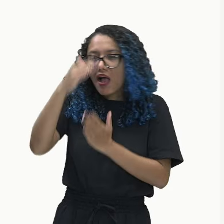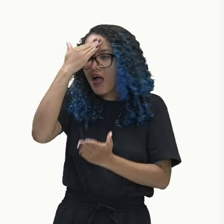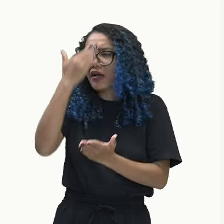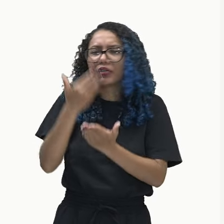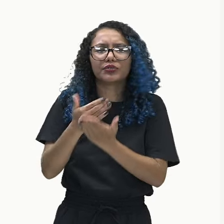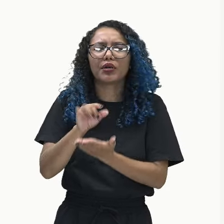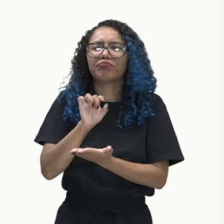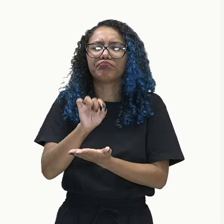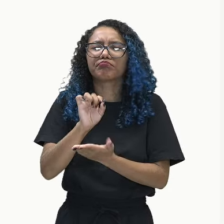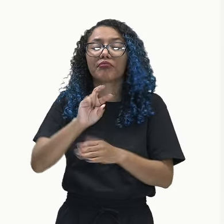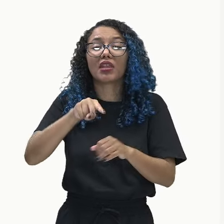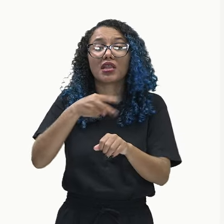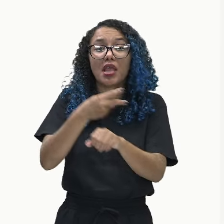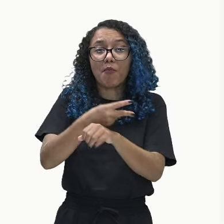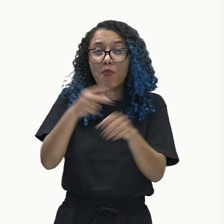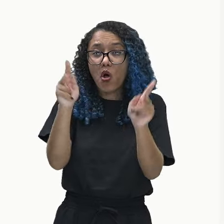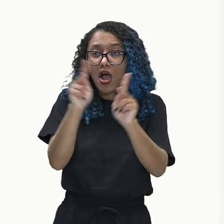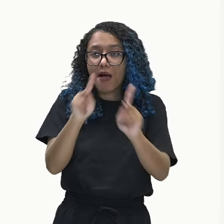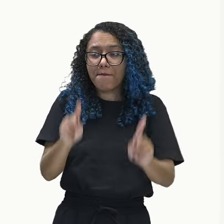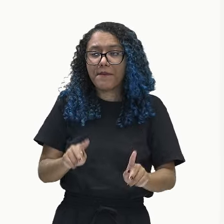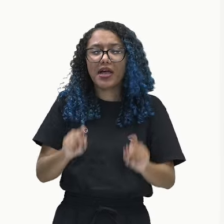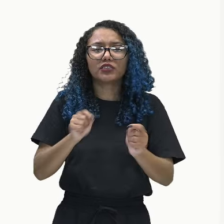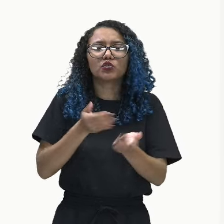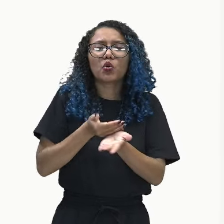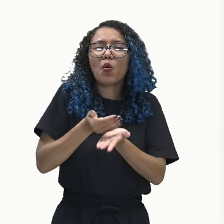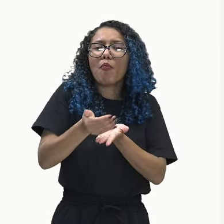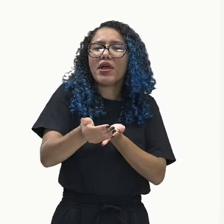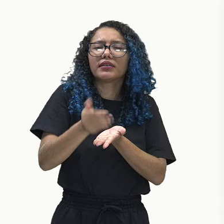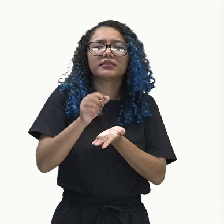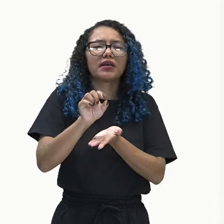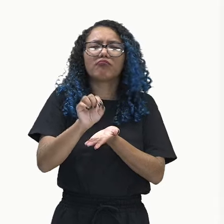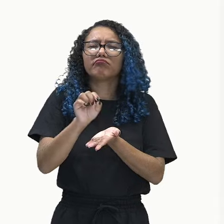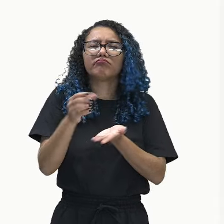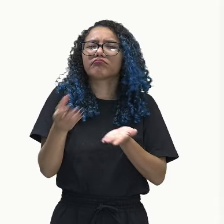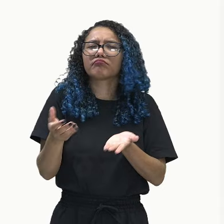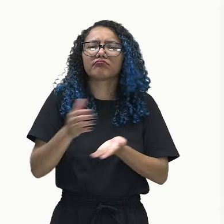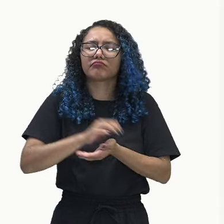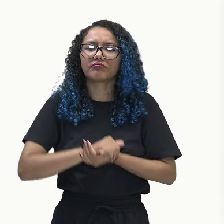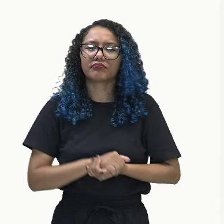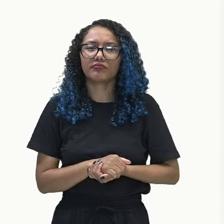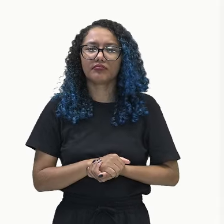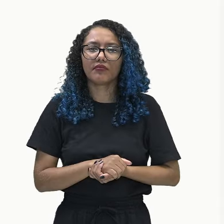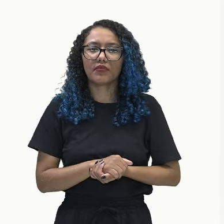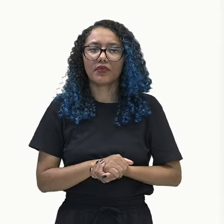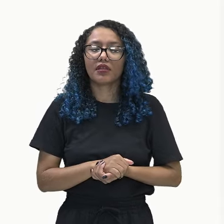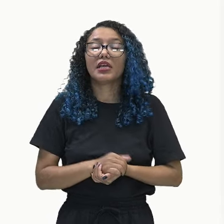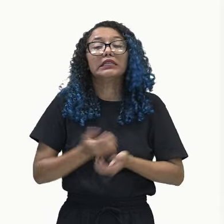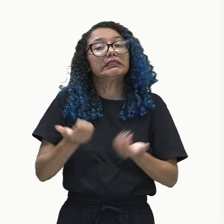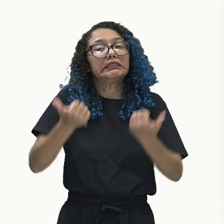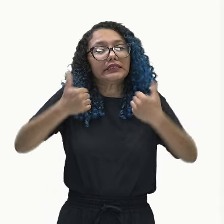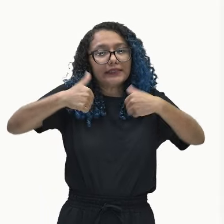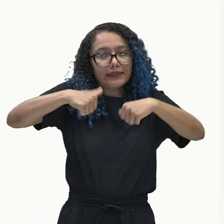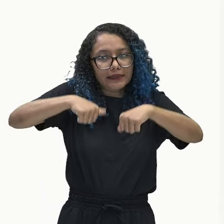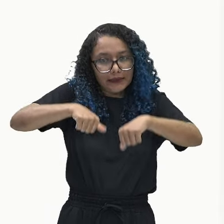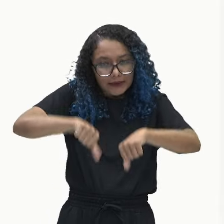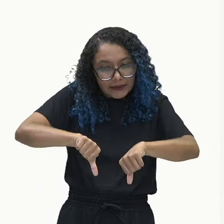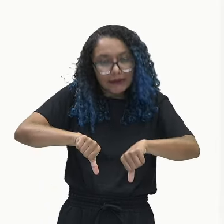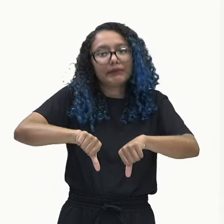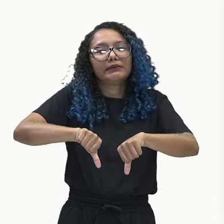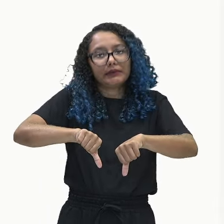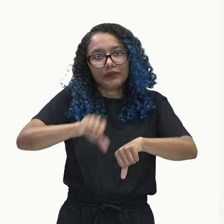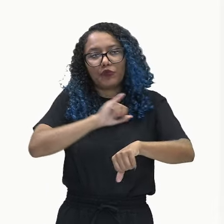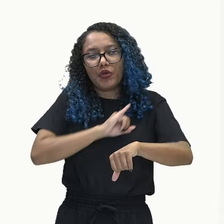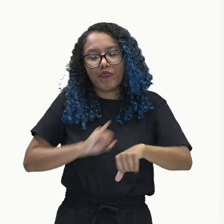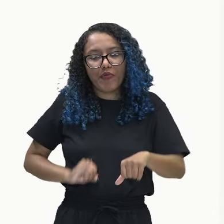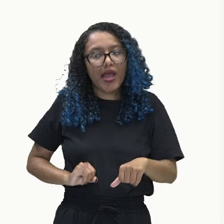foi após a Pax Romana que iniciou ali a crise do Império Romano, a decadência do